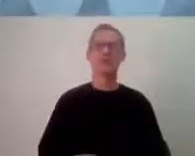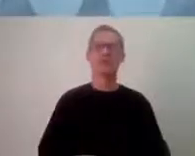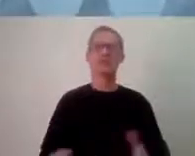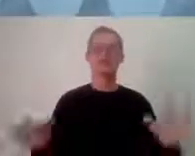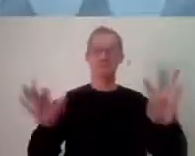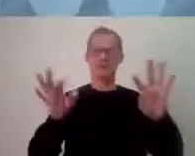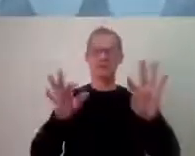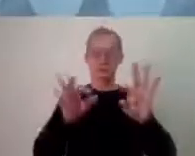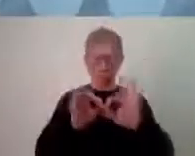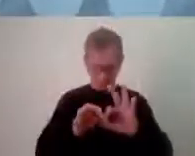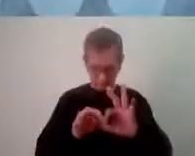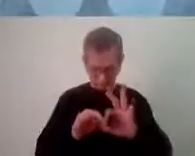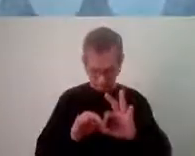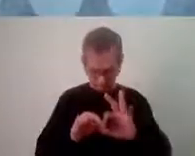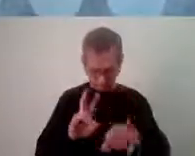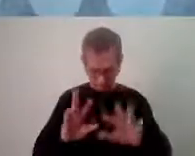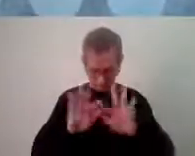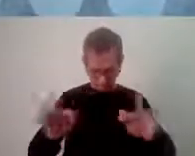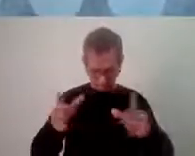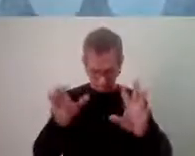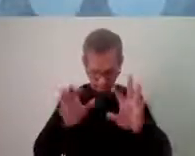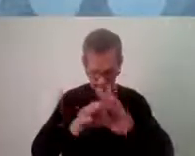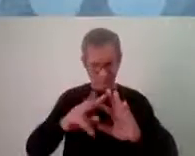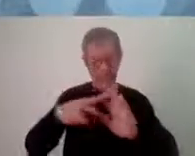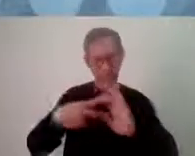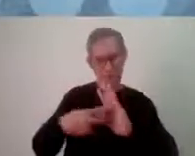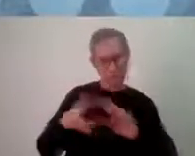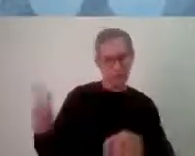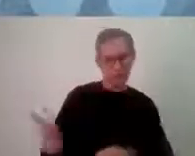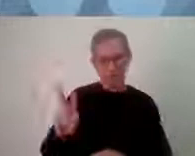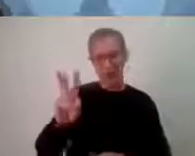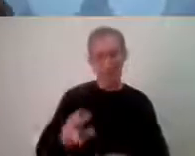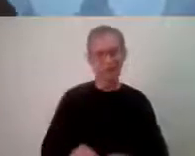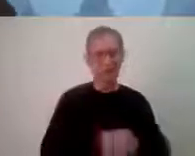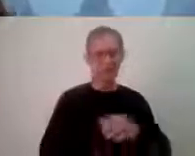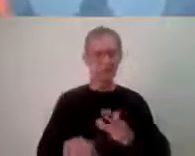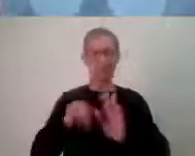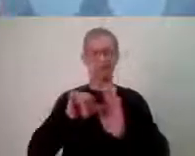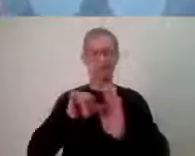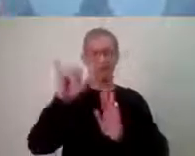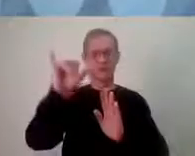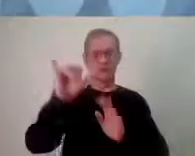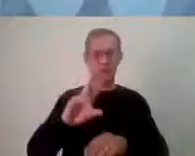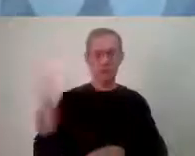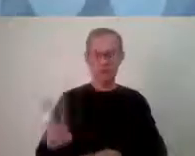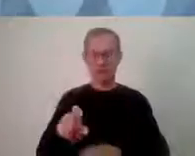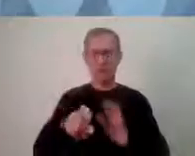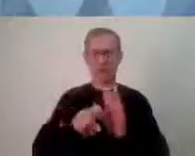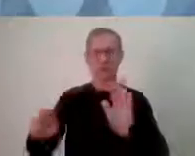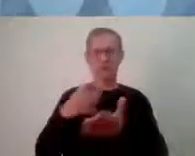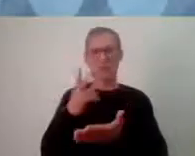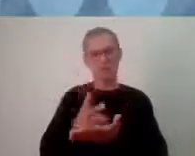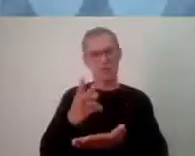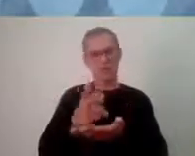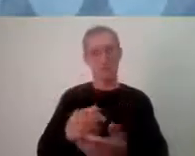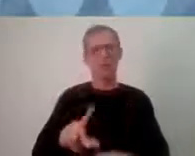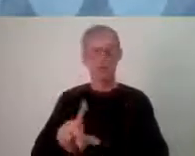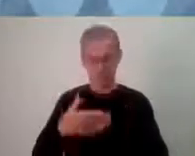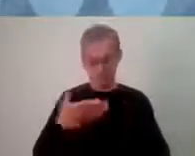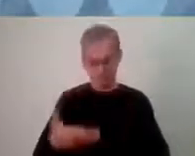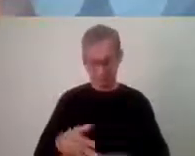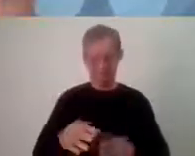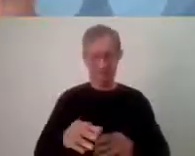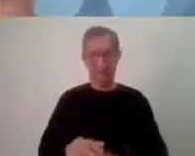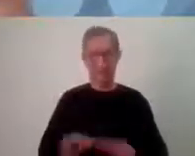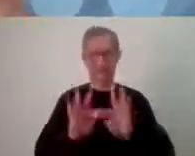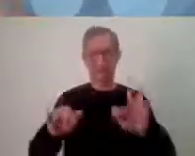Quando duas funções se cruzam, isso significa que os valores de y para aquele valor de x são os mesmos. Ou seja, a